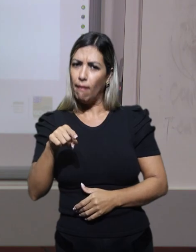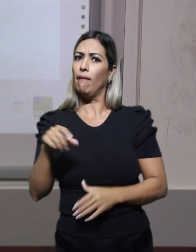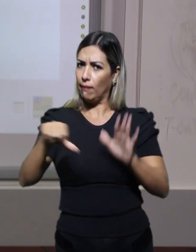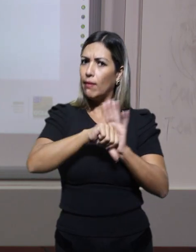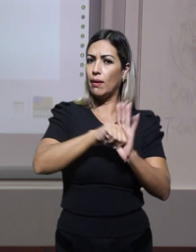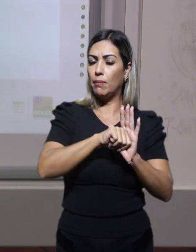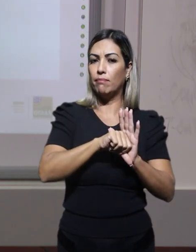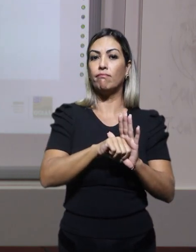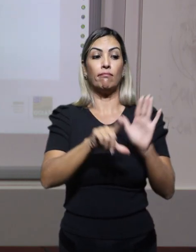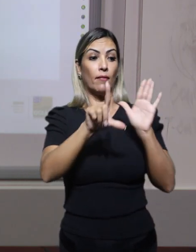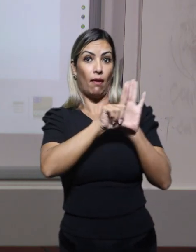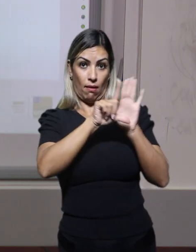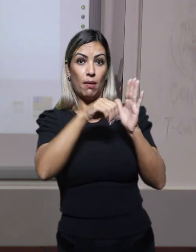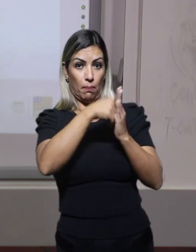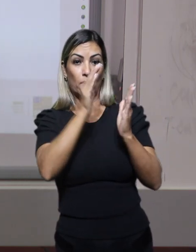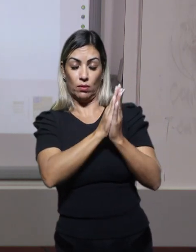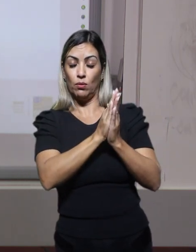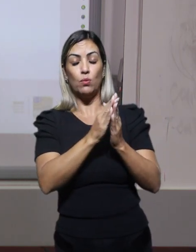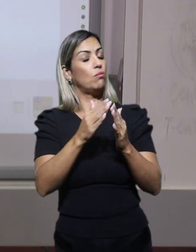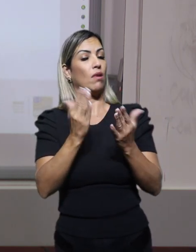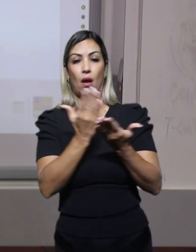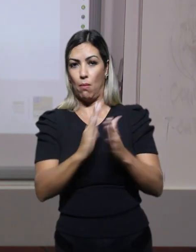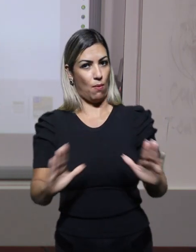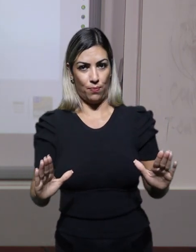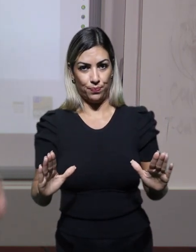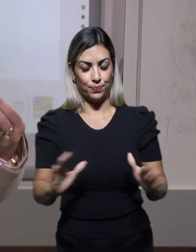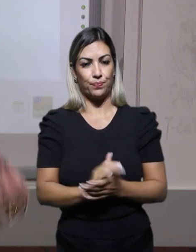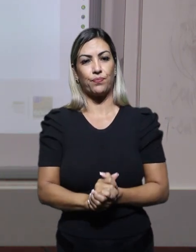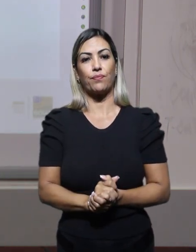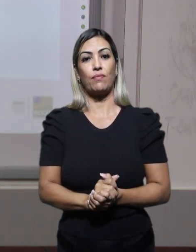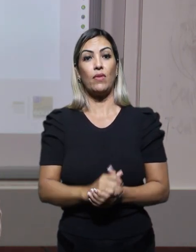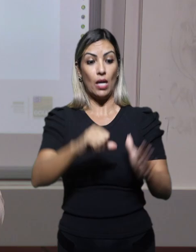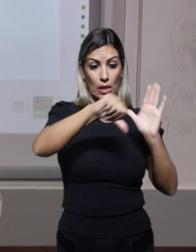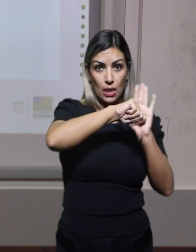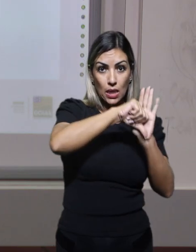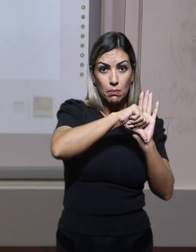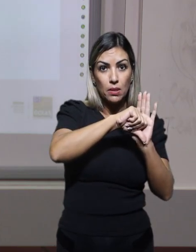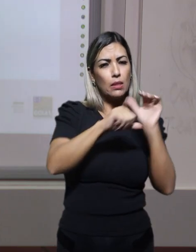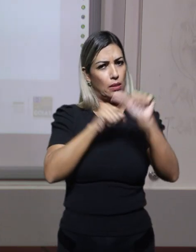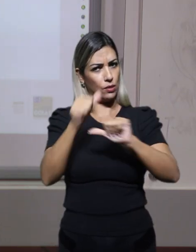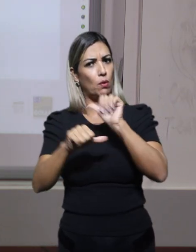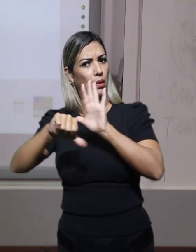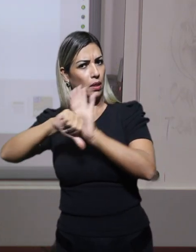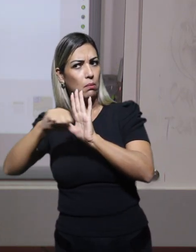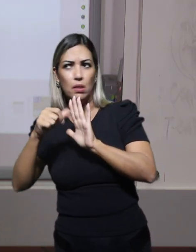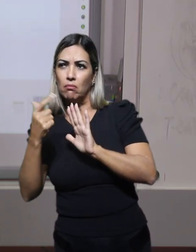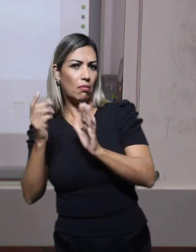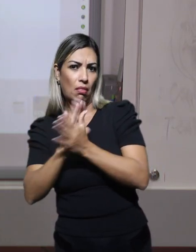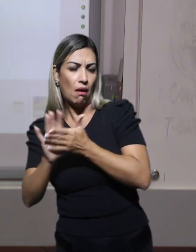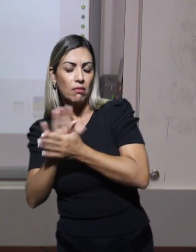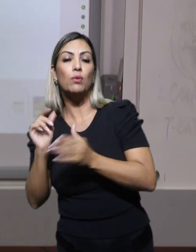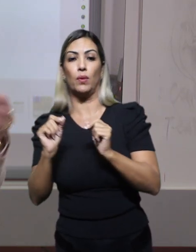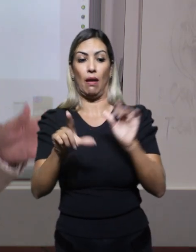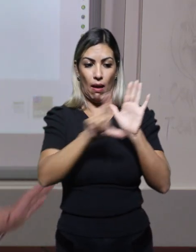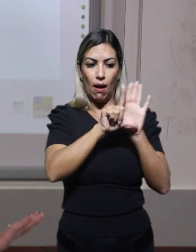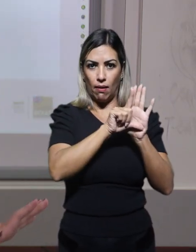penal ela já tenha caído em desuso. Mas um crime só deixa de ser crime quando vem uma outra lei e fala, olha, essa